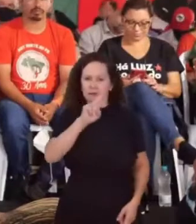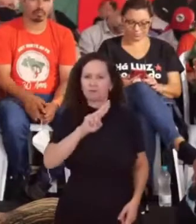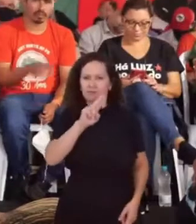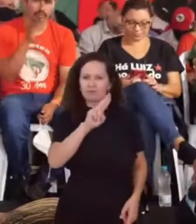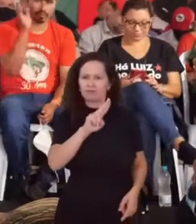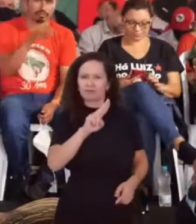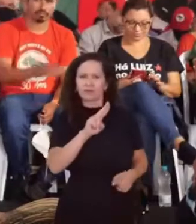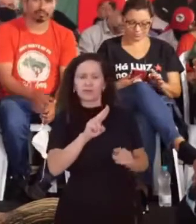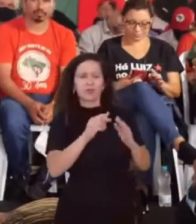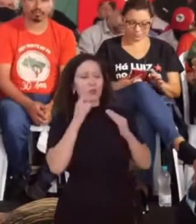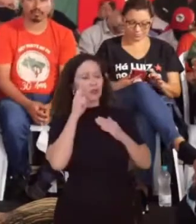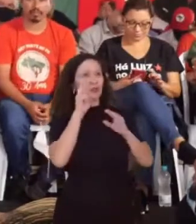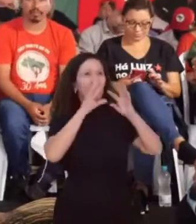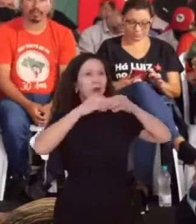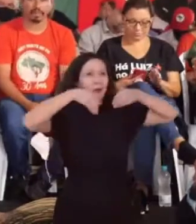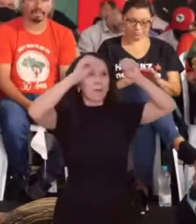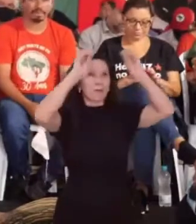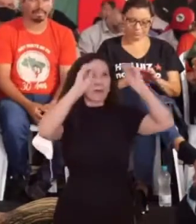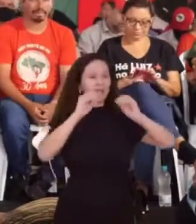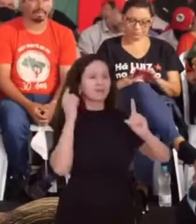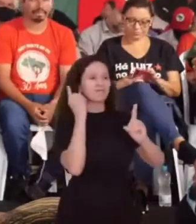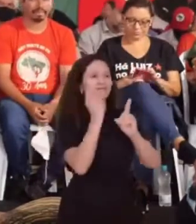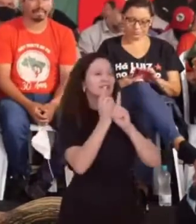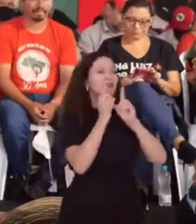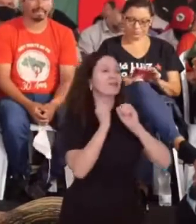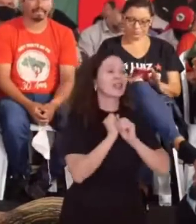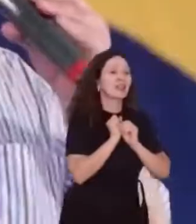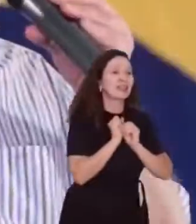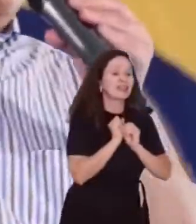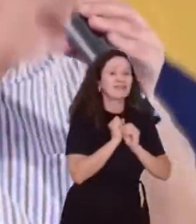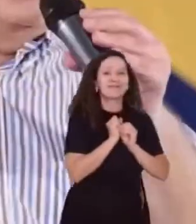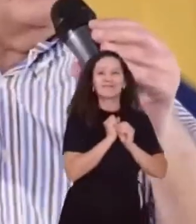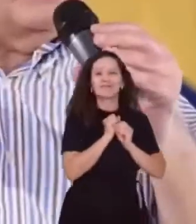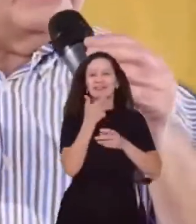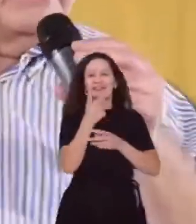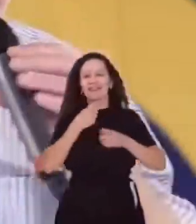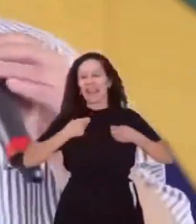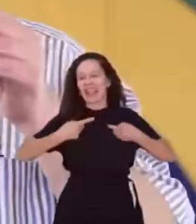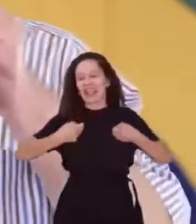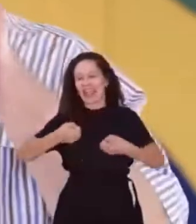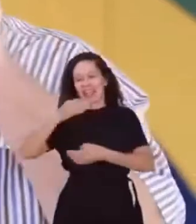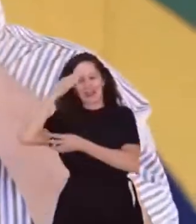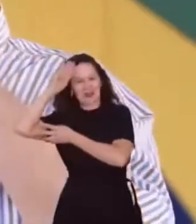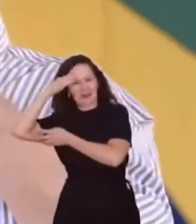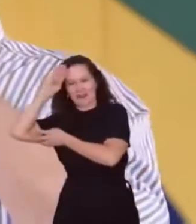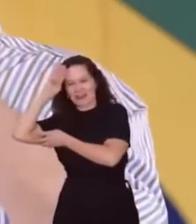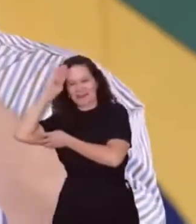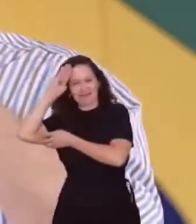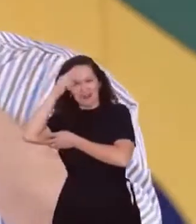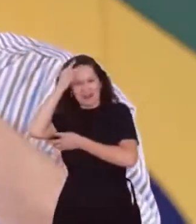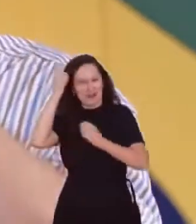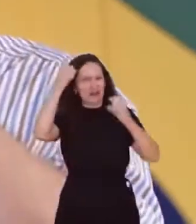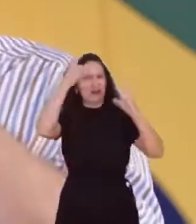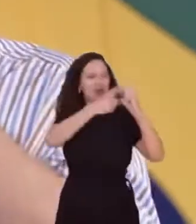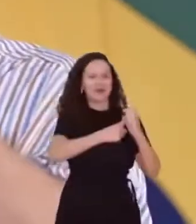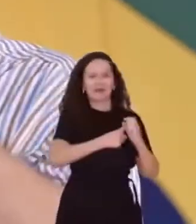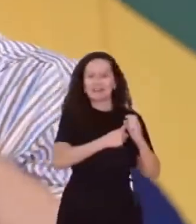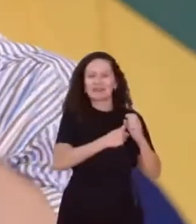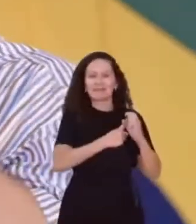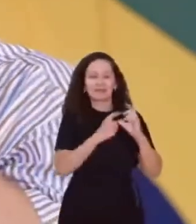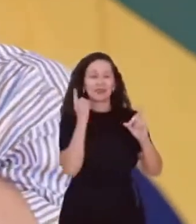me deparo, não com guerrilheiros cubanos e terríveis comunistas, me deparo com uma